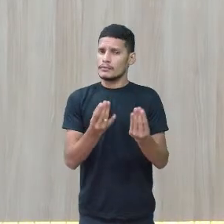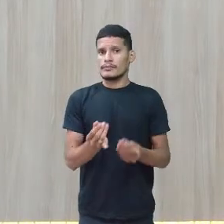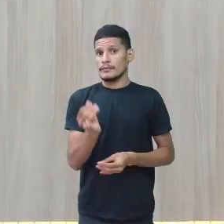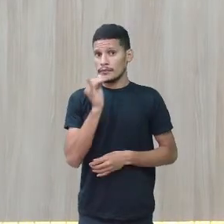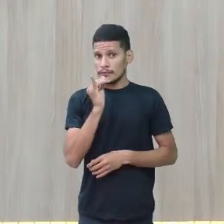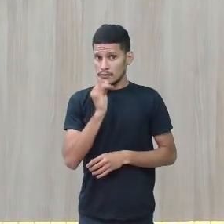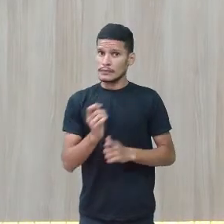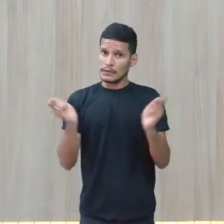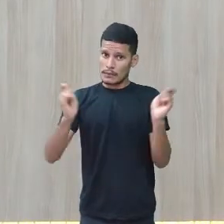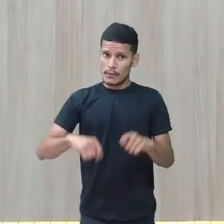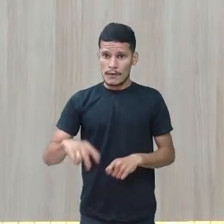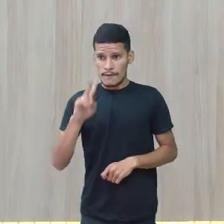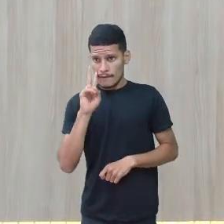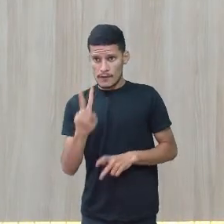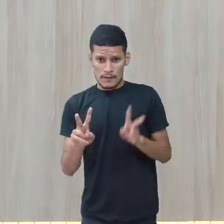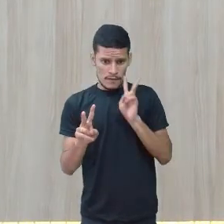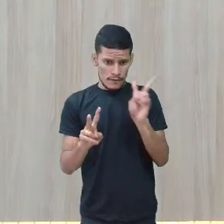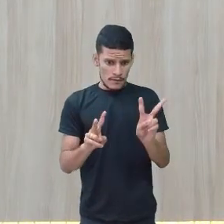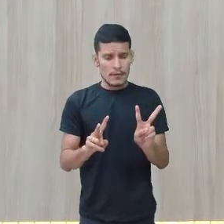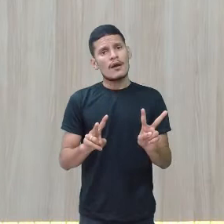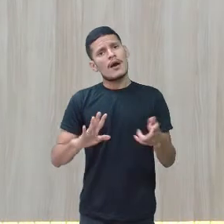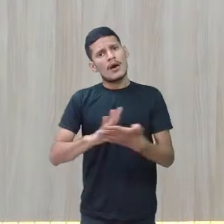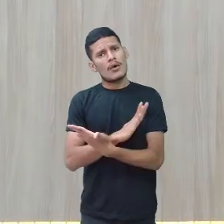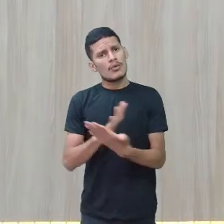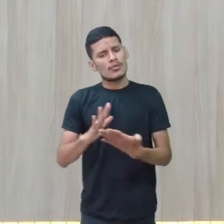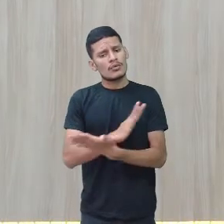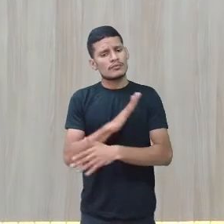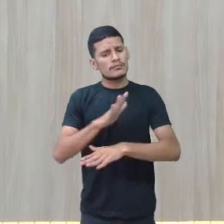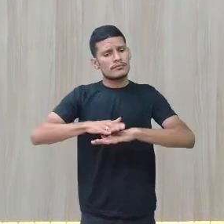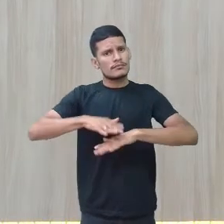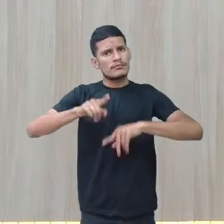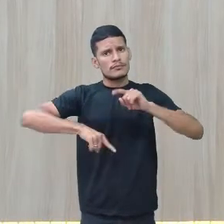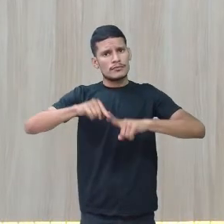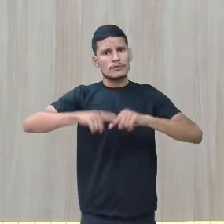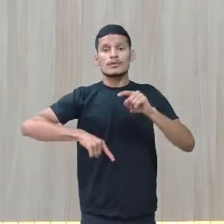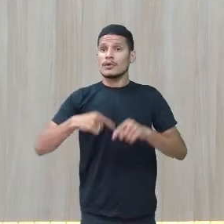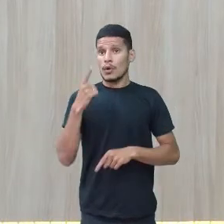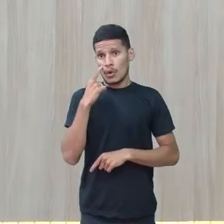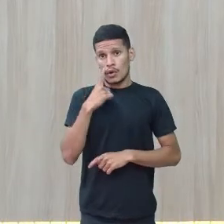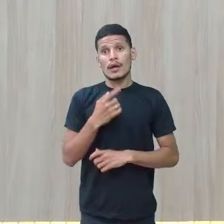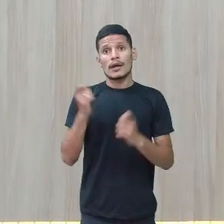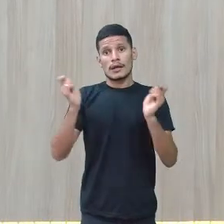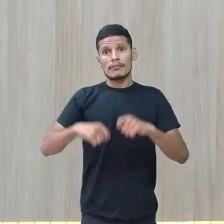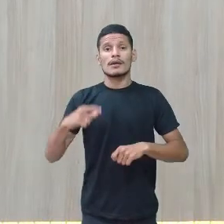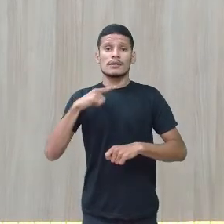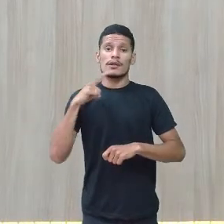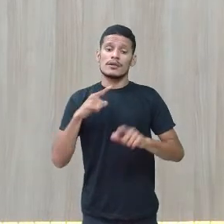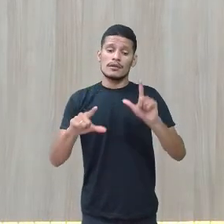precisa ser vista através de determinados elementos. Eu posso fazer a classificação dos